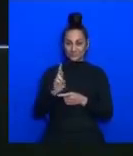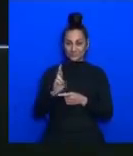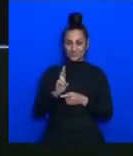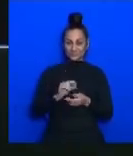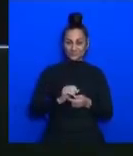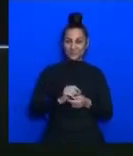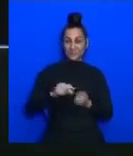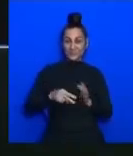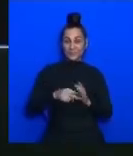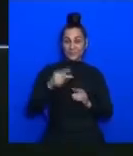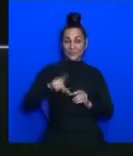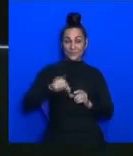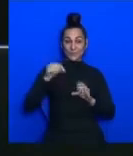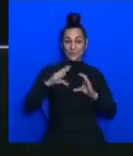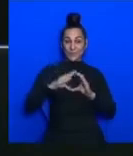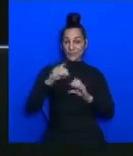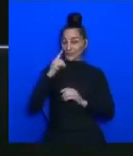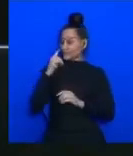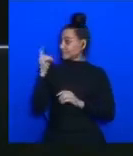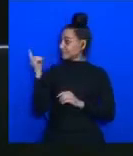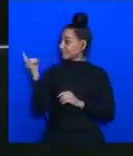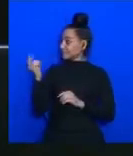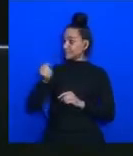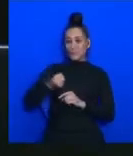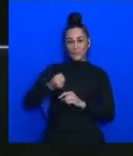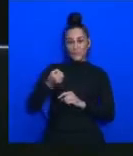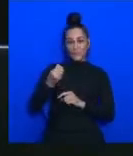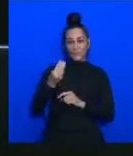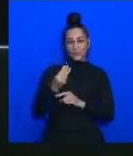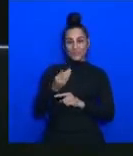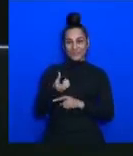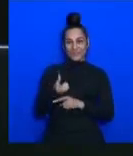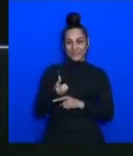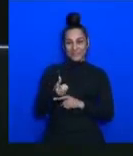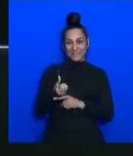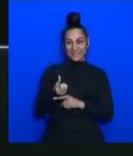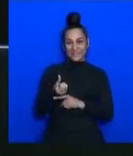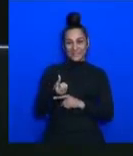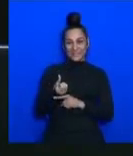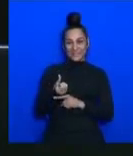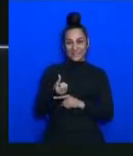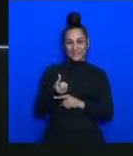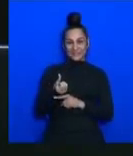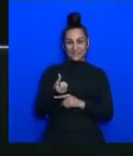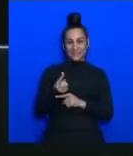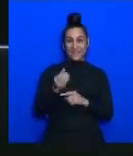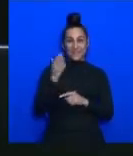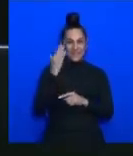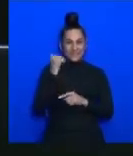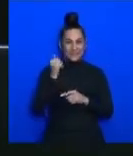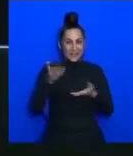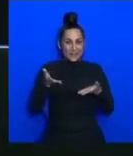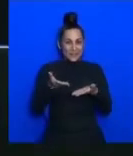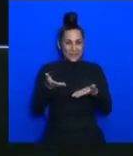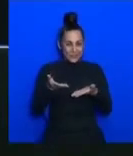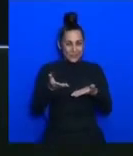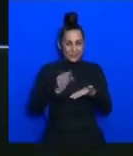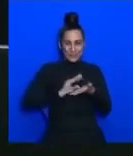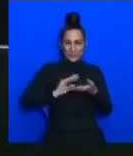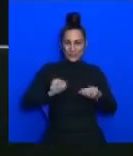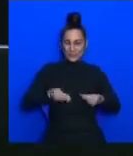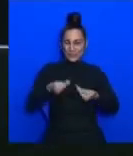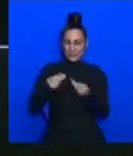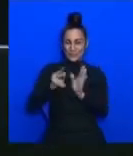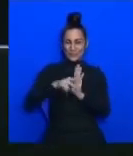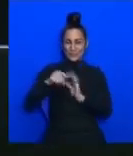reais. Segunda bola sorteada, 36, bola 36. Quem sabe hoje esse